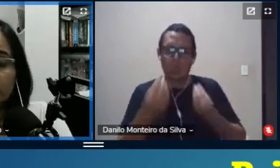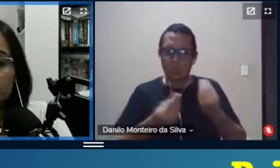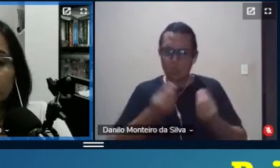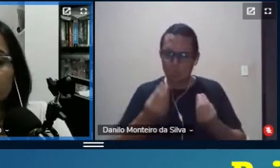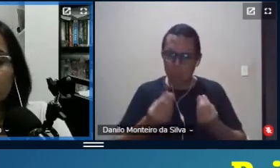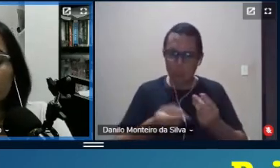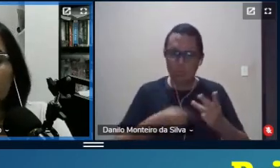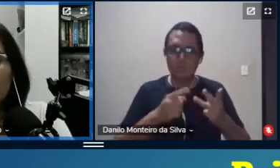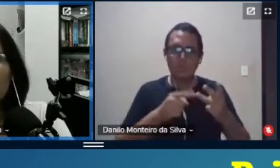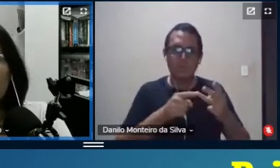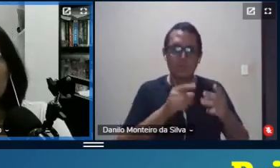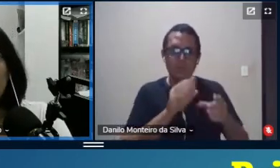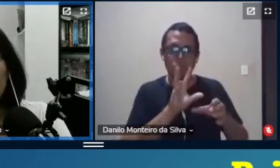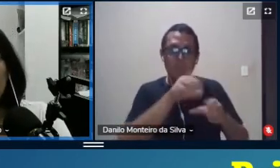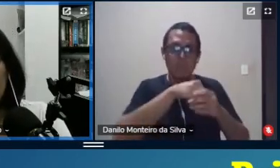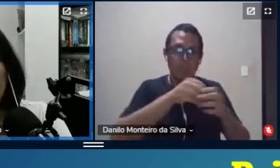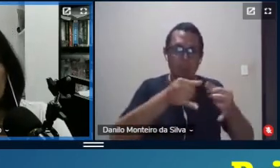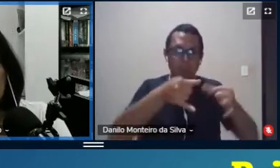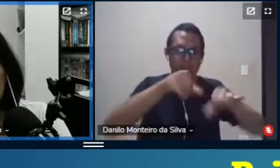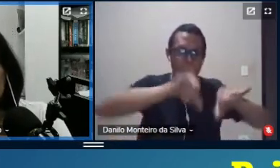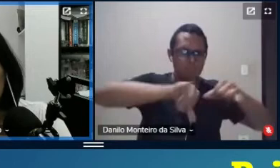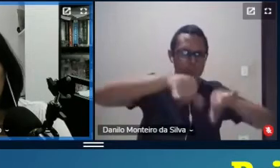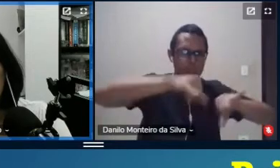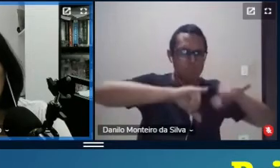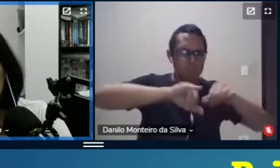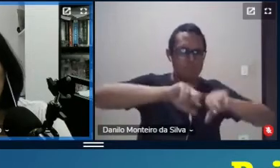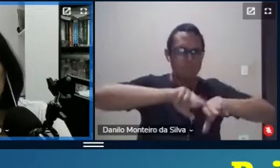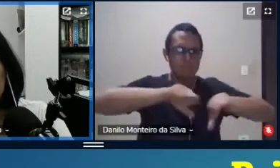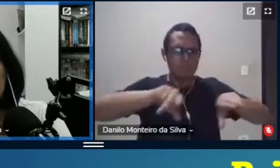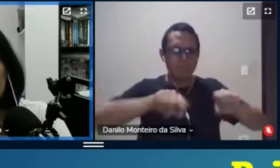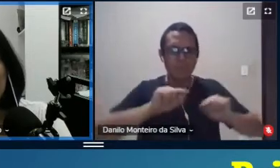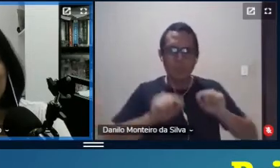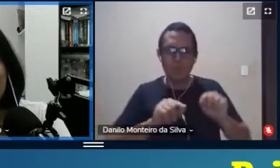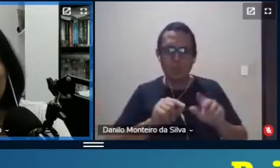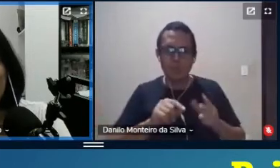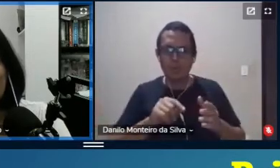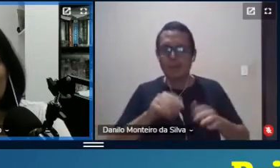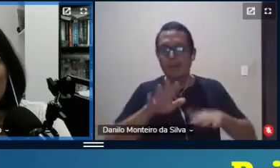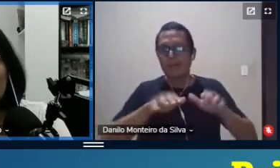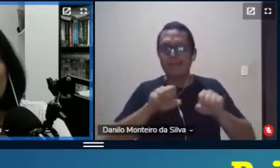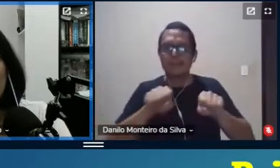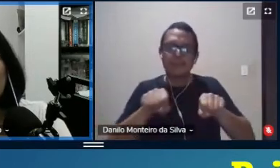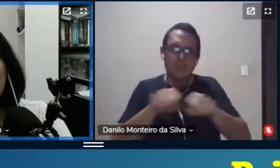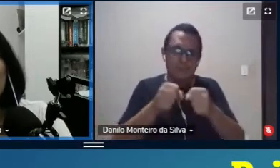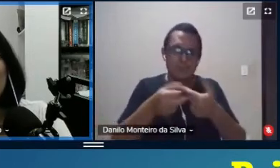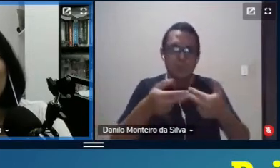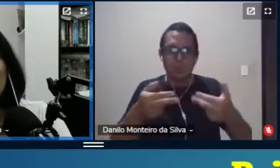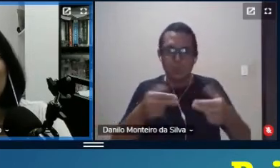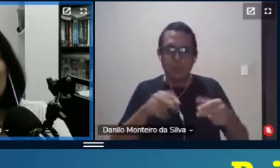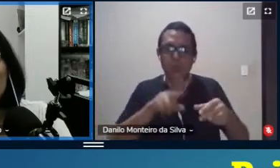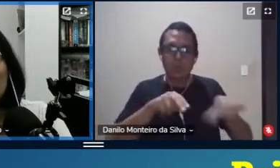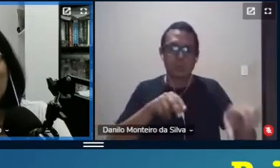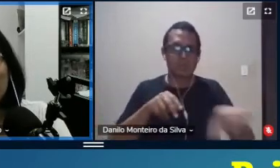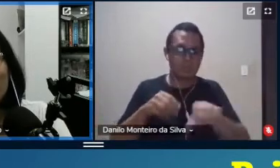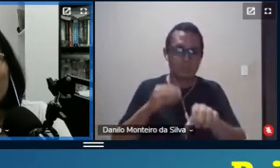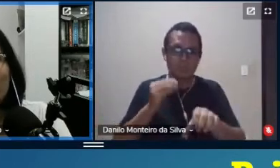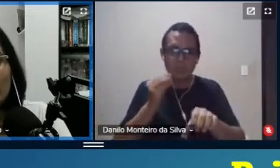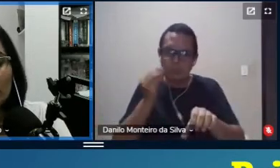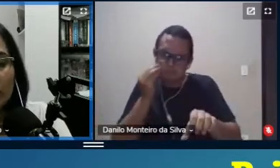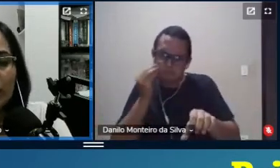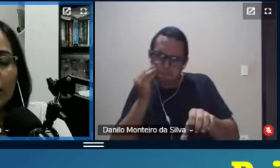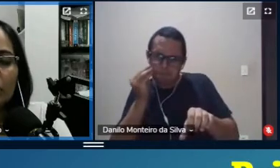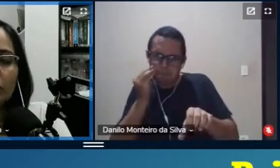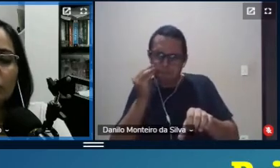química. Geralmente, quando a gente tem quebras na indústria, a gente utiliza alguns ensaios, né, de